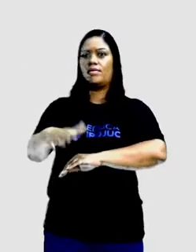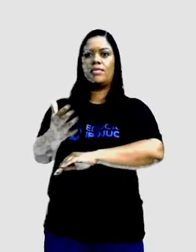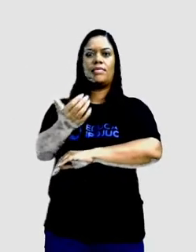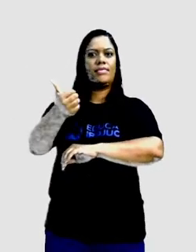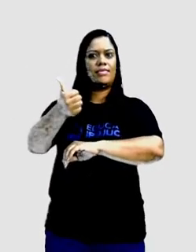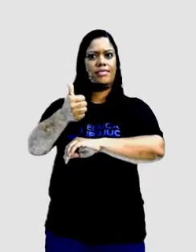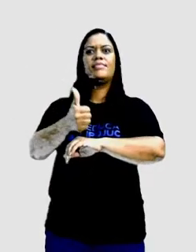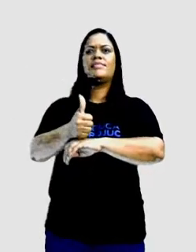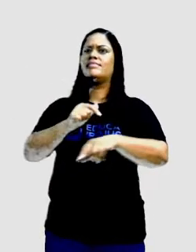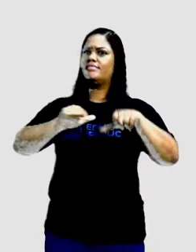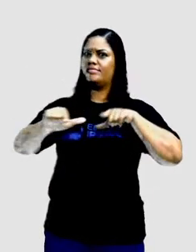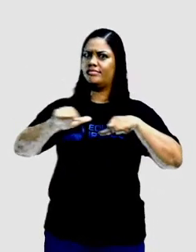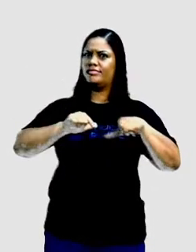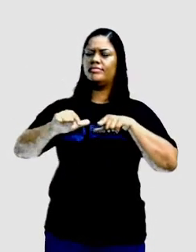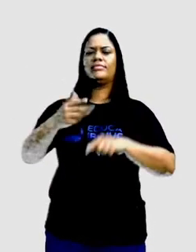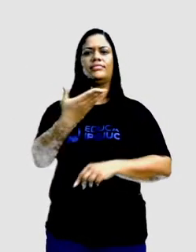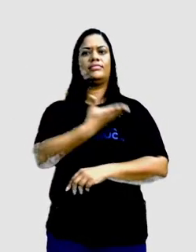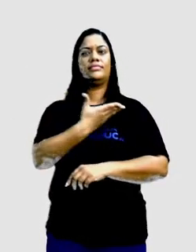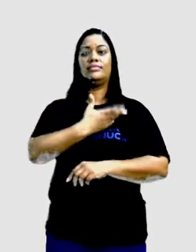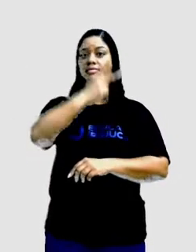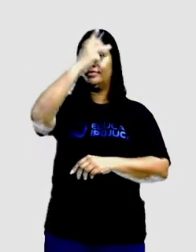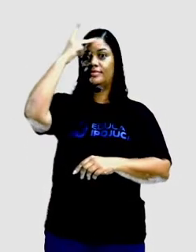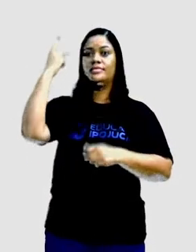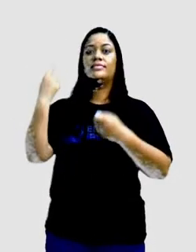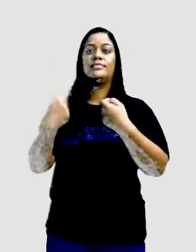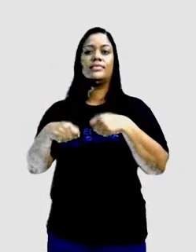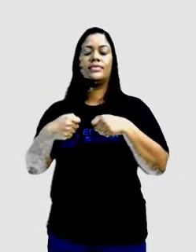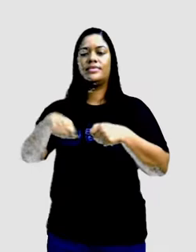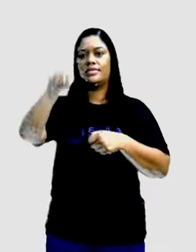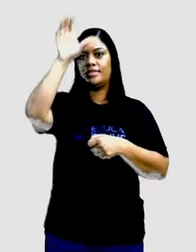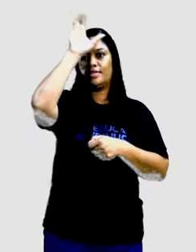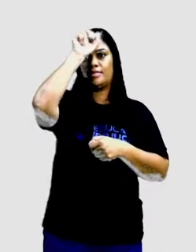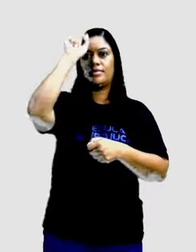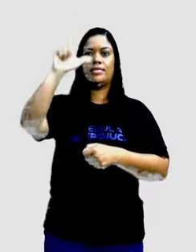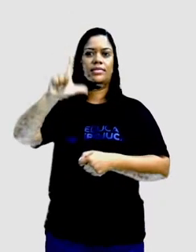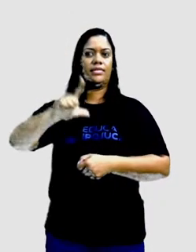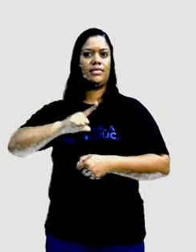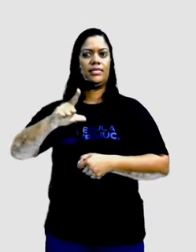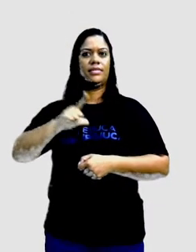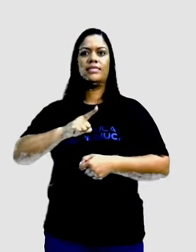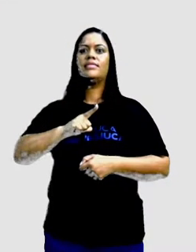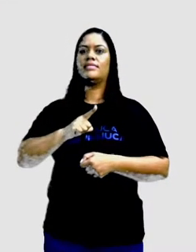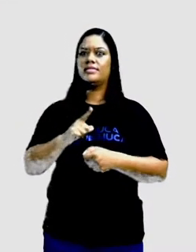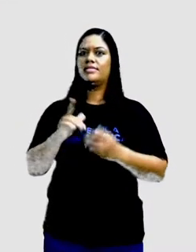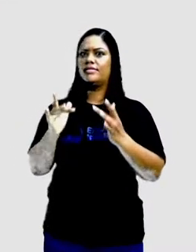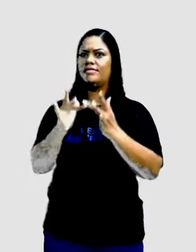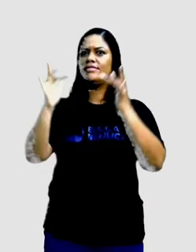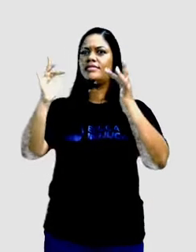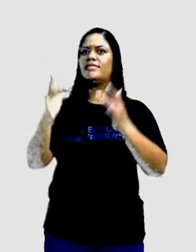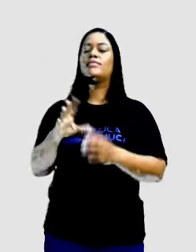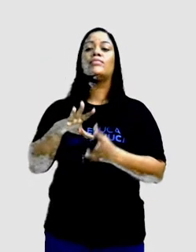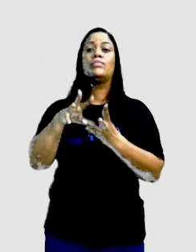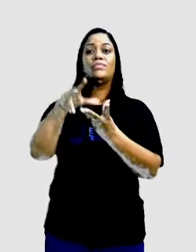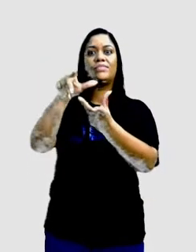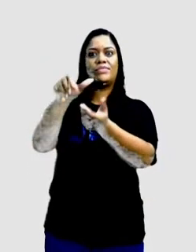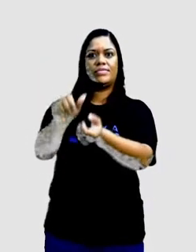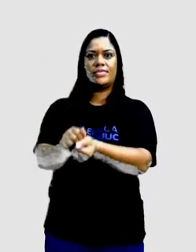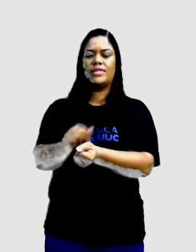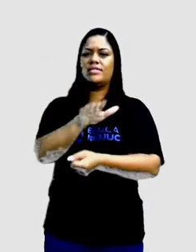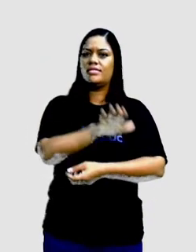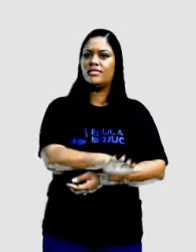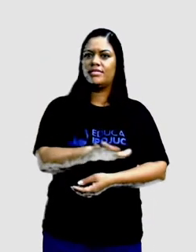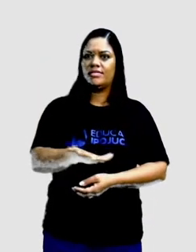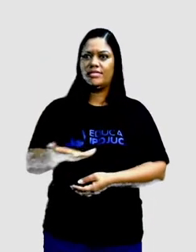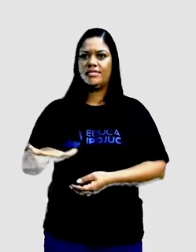amigos e até mesmo no trabalho. As pessoas precisam aprender a ter mais contato com o mundo real. As